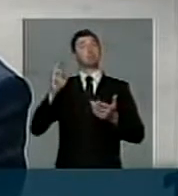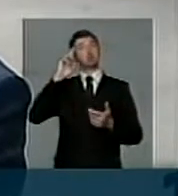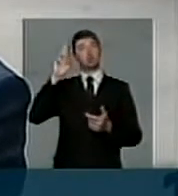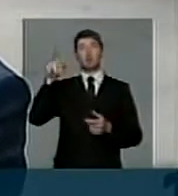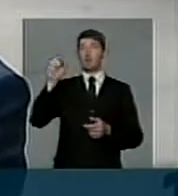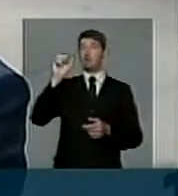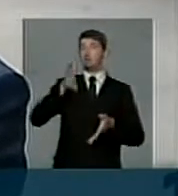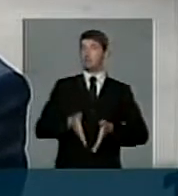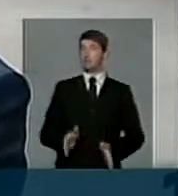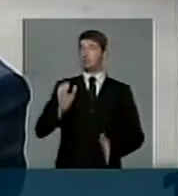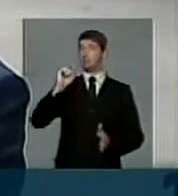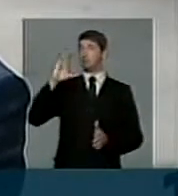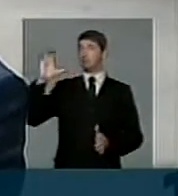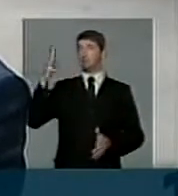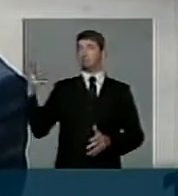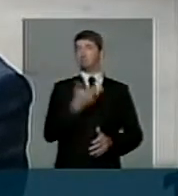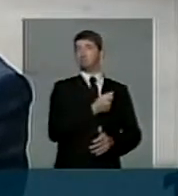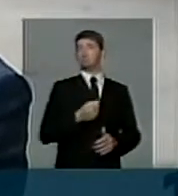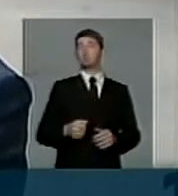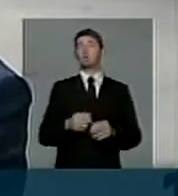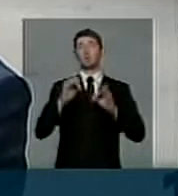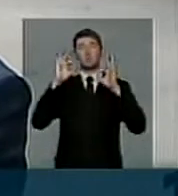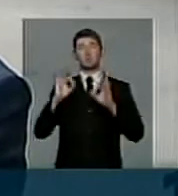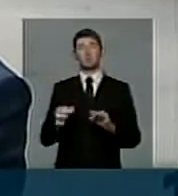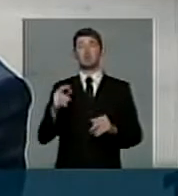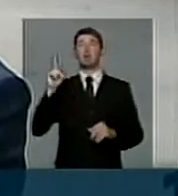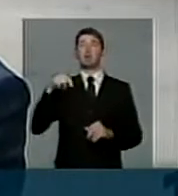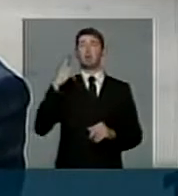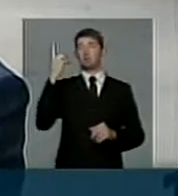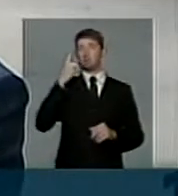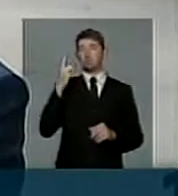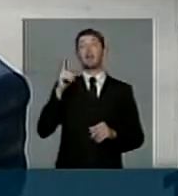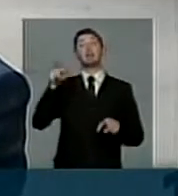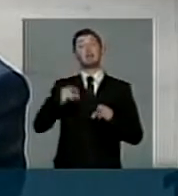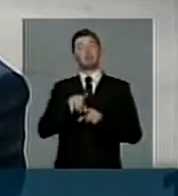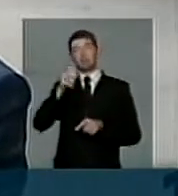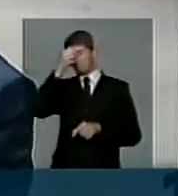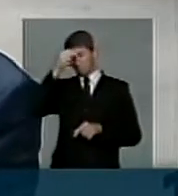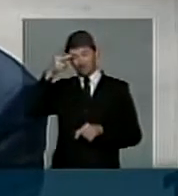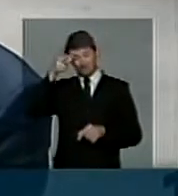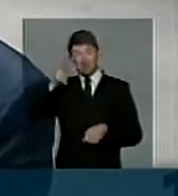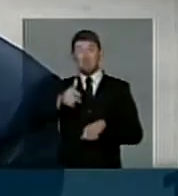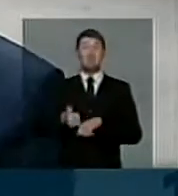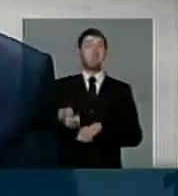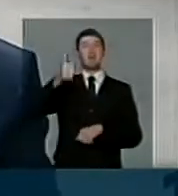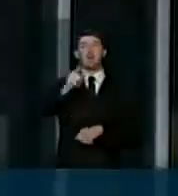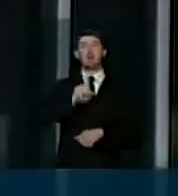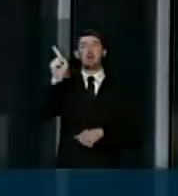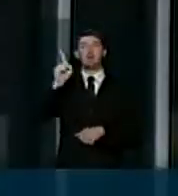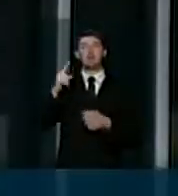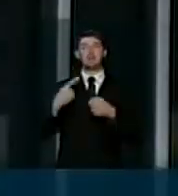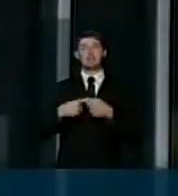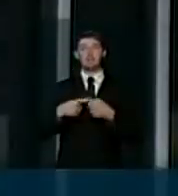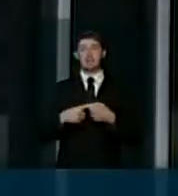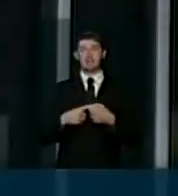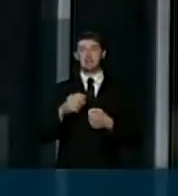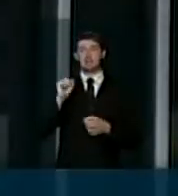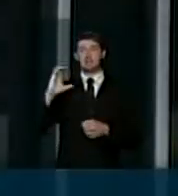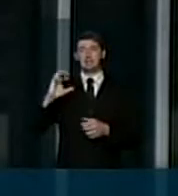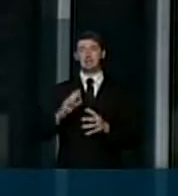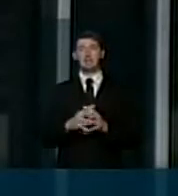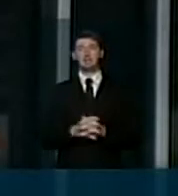Vossa Excelência assina embaixo, que é o governo da presidente Dilma e do vice-presidente Michel Temer. Portanto, parabenizo